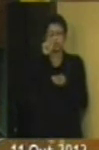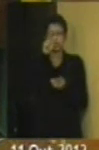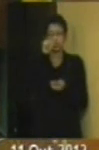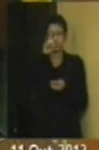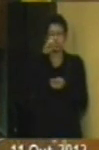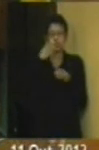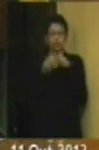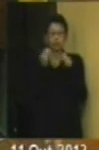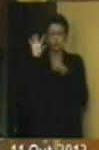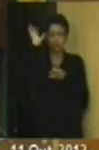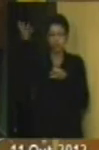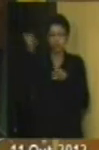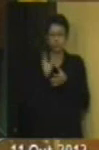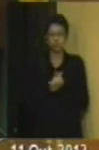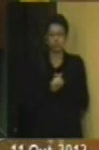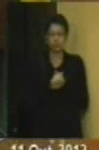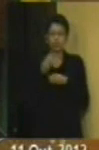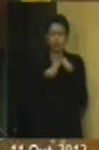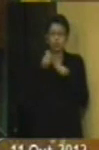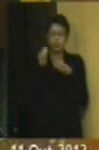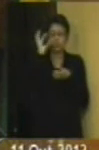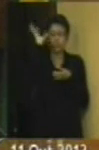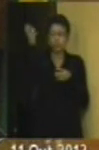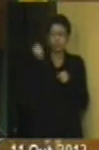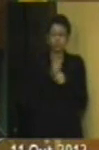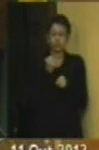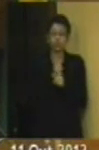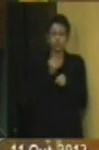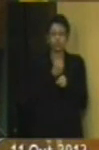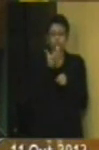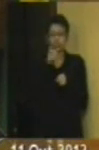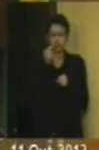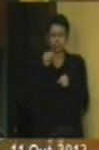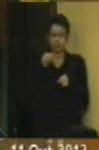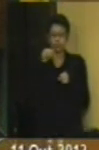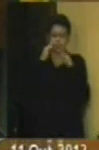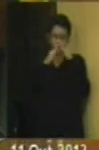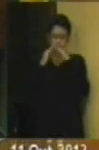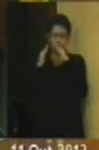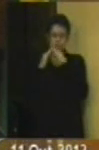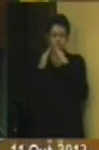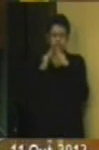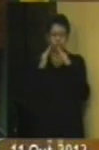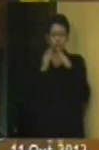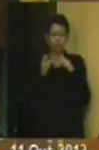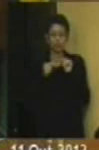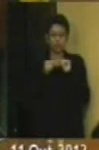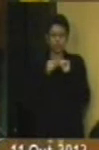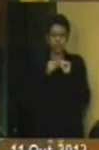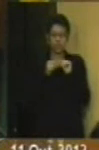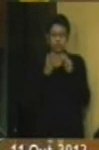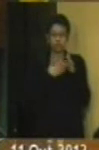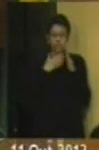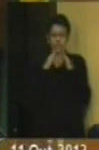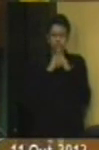como é que vai resolver isso como é que vai resolver as construções das seis mil casas populares feitas pelo minha casa minha vida onde é que vai